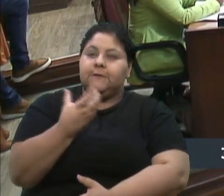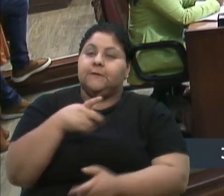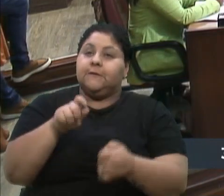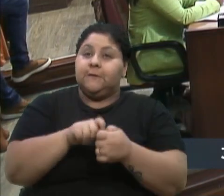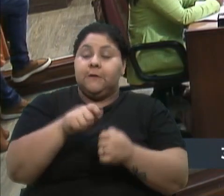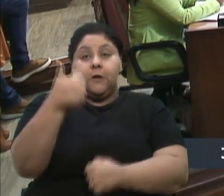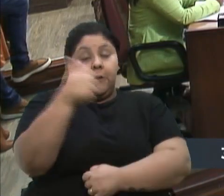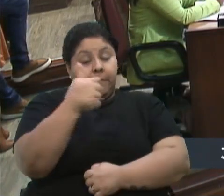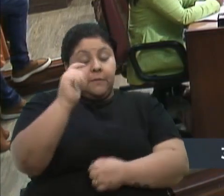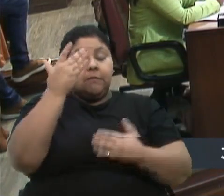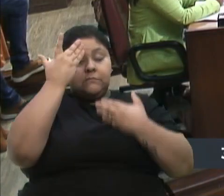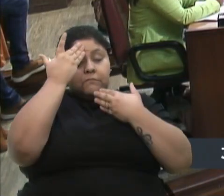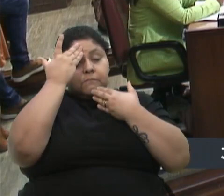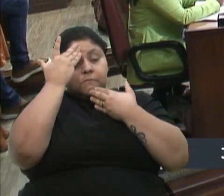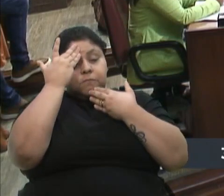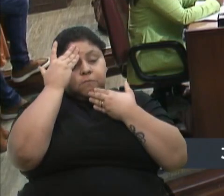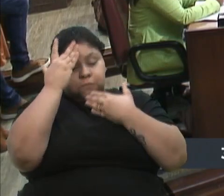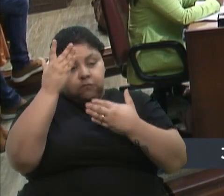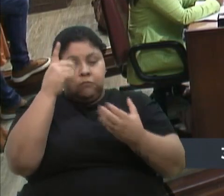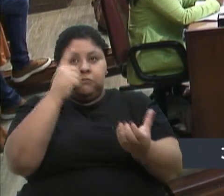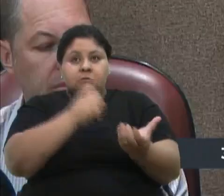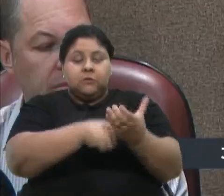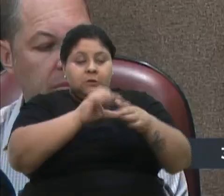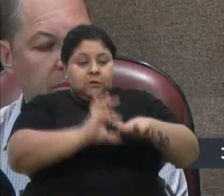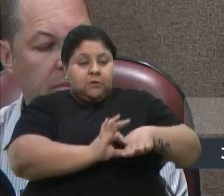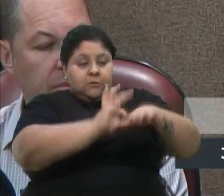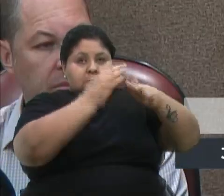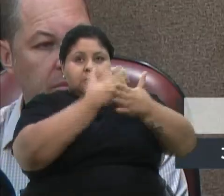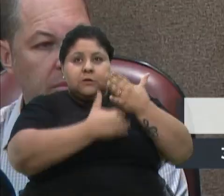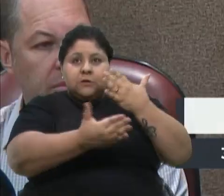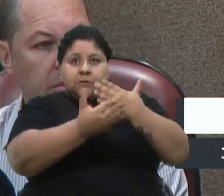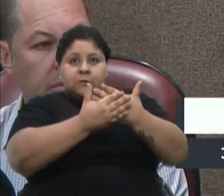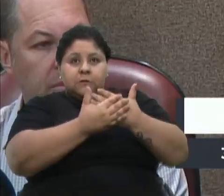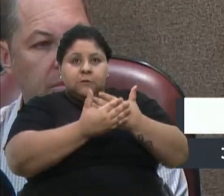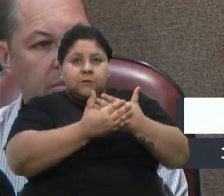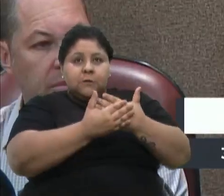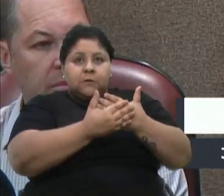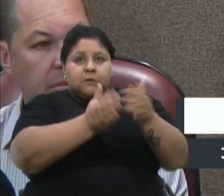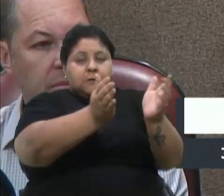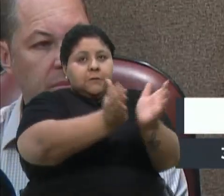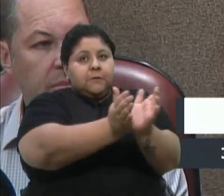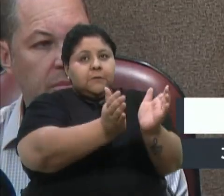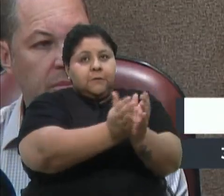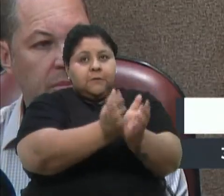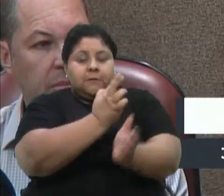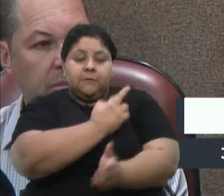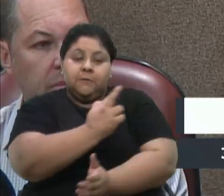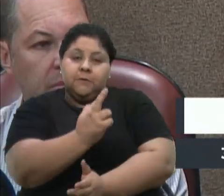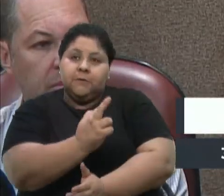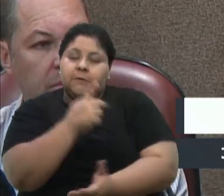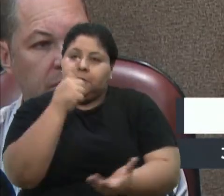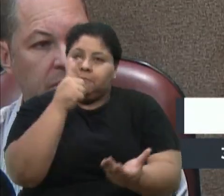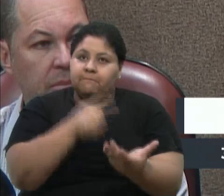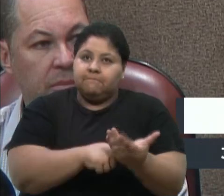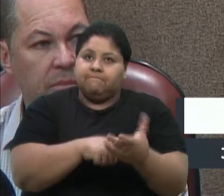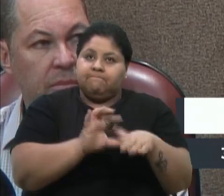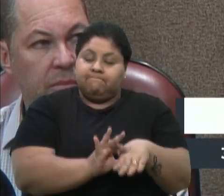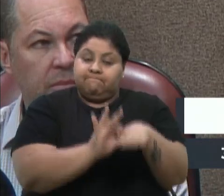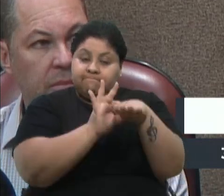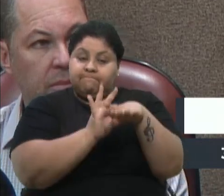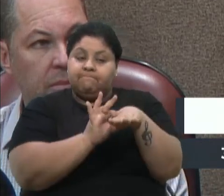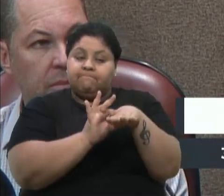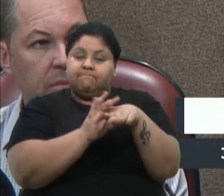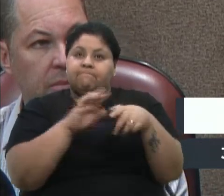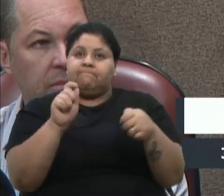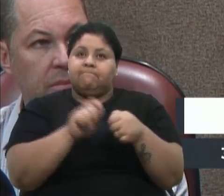um agradecimento ao acordo de liderança de todos os colegas, e, em nome, então, desse acordo de liderança entre os colegas,